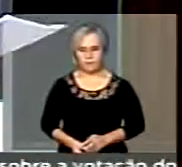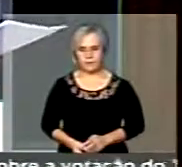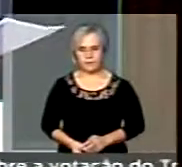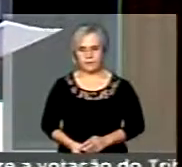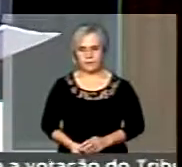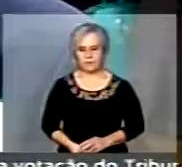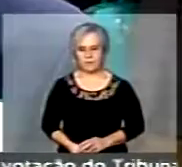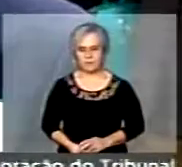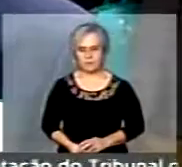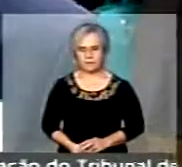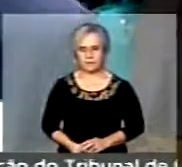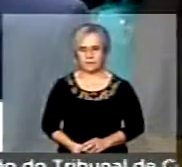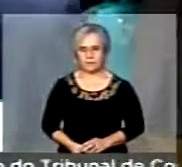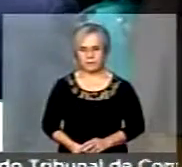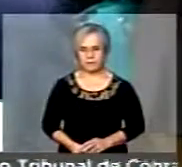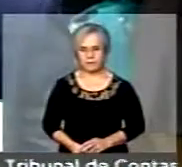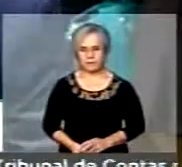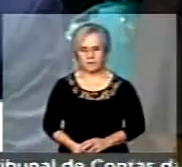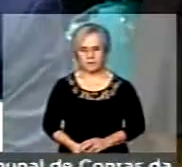Stedley.